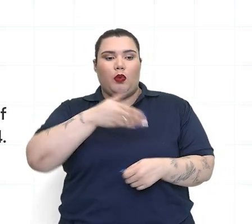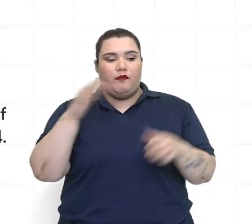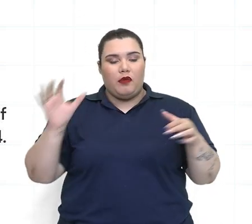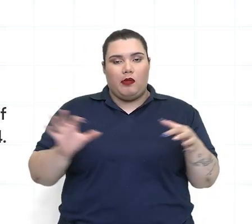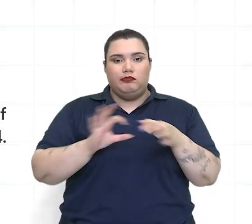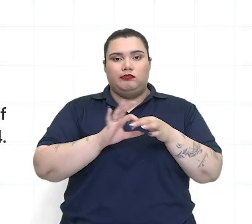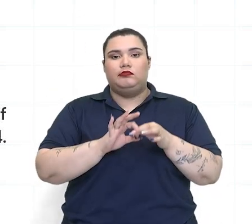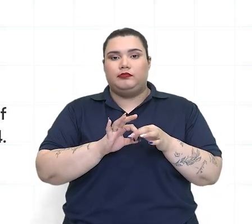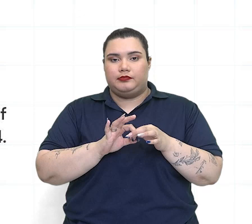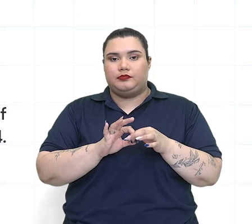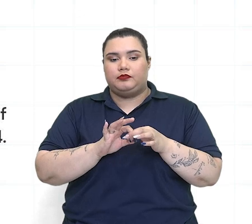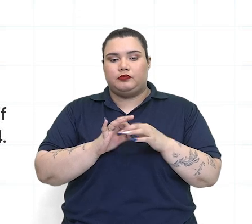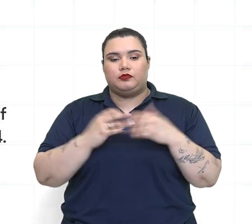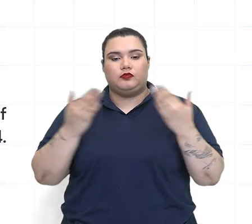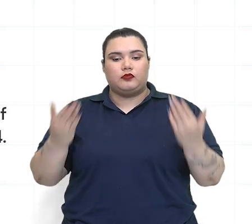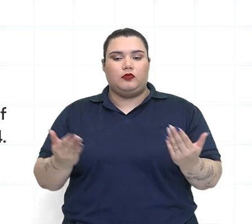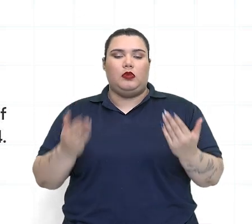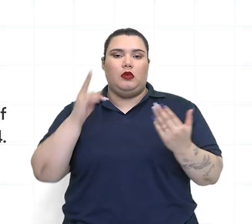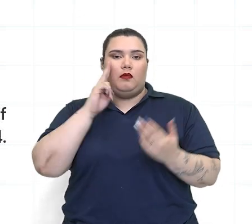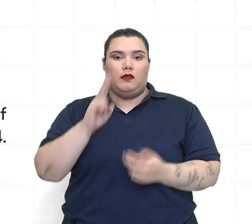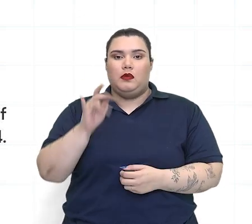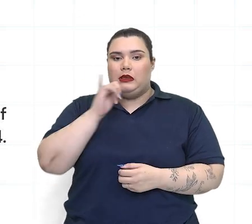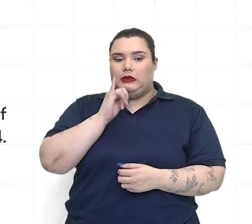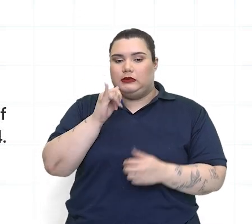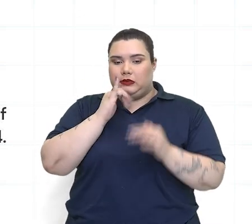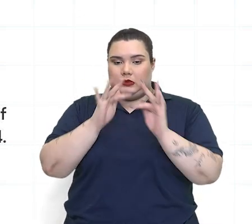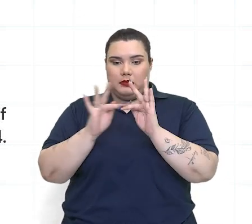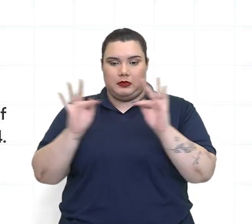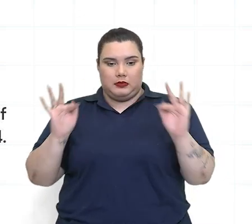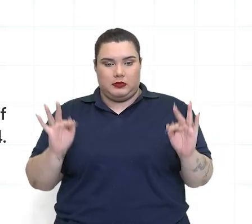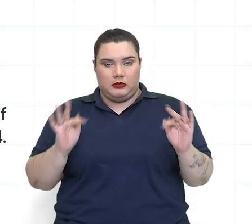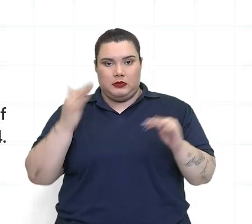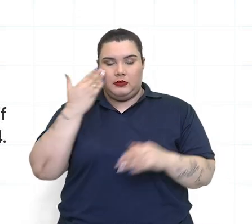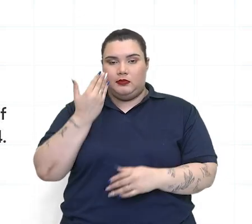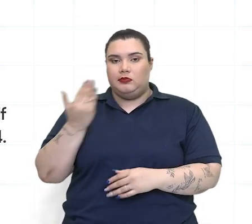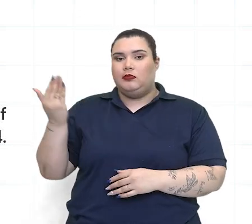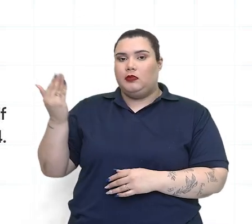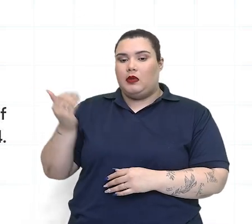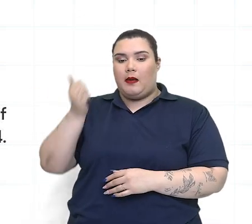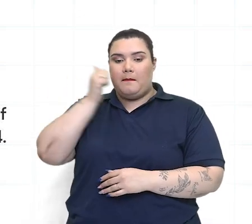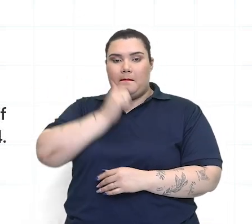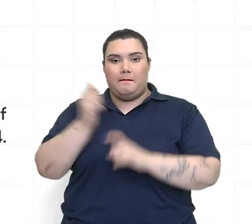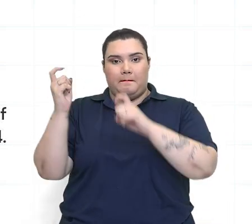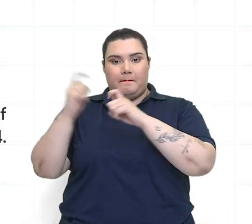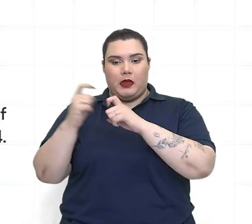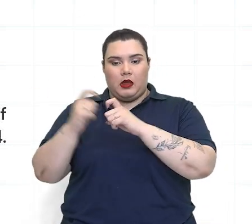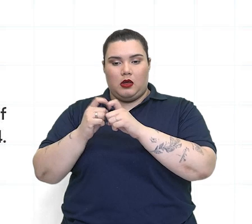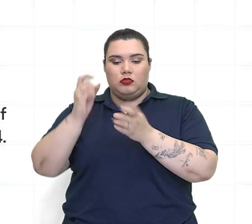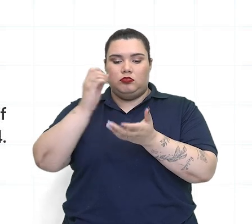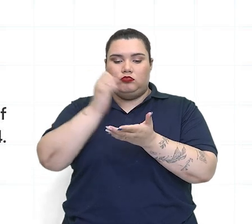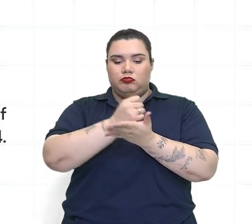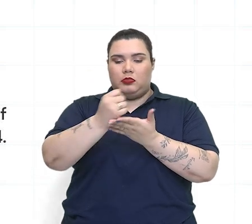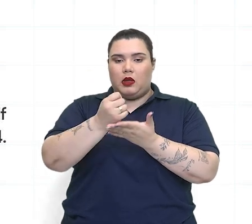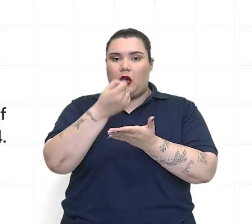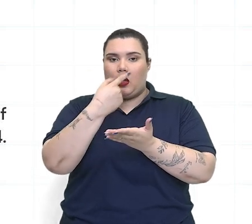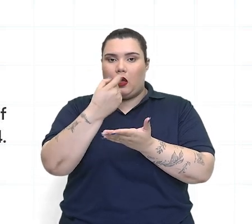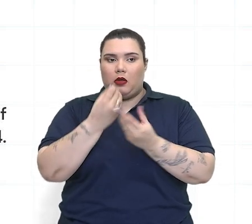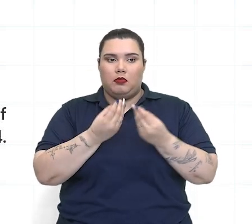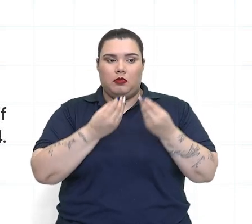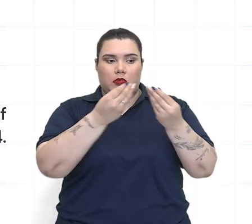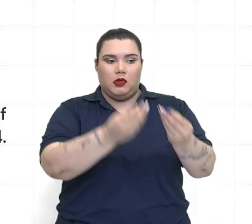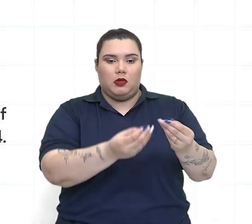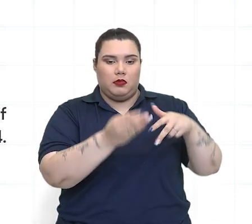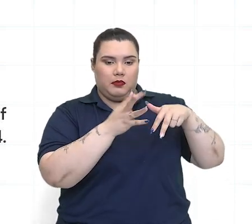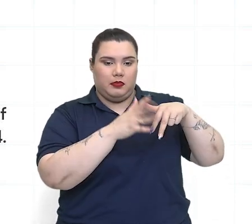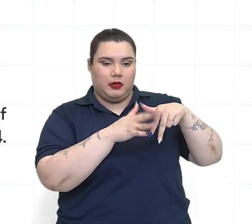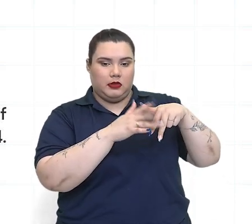verdade. Então, vamos ver aqui um exemplo. A médica prescreveu um remédio para o paciente.